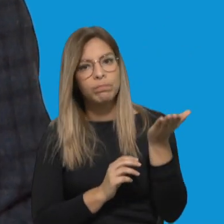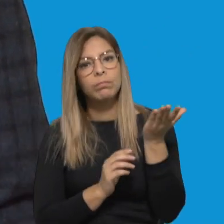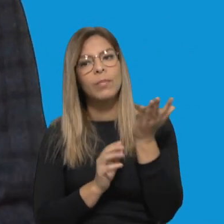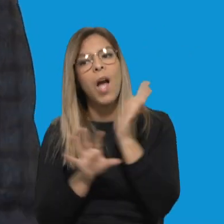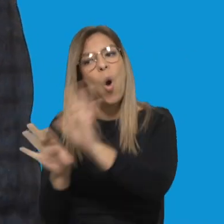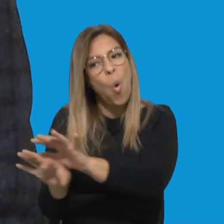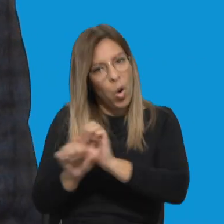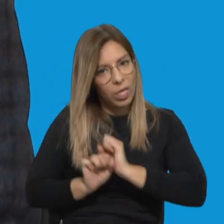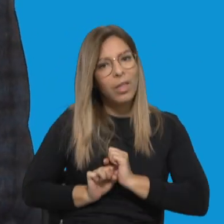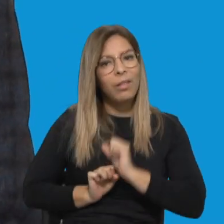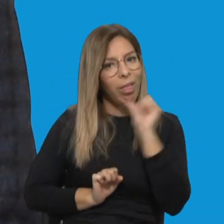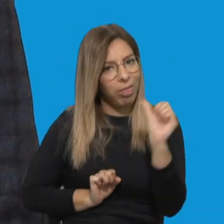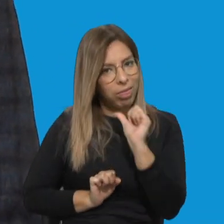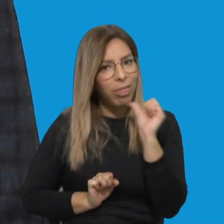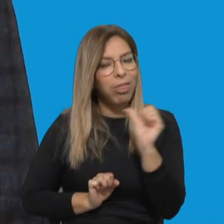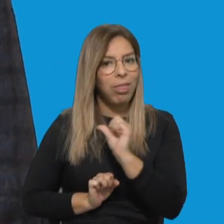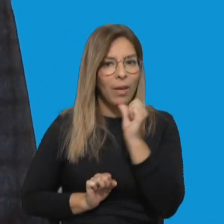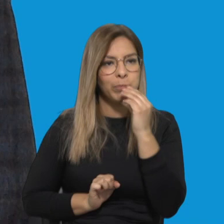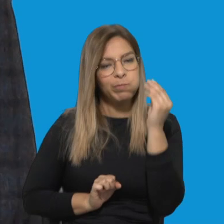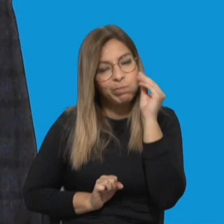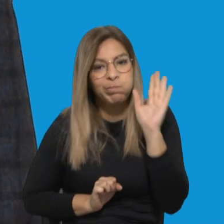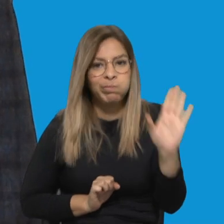e, no acolher,